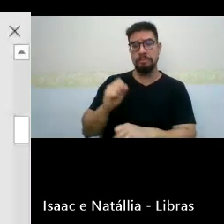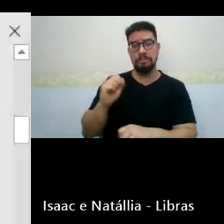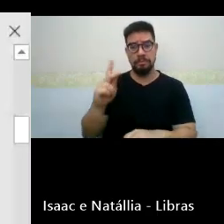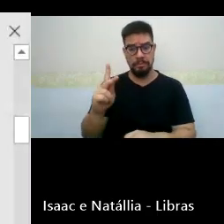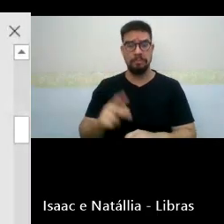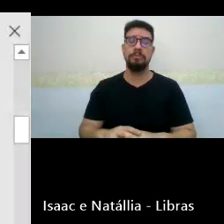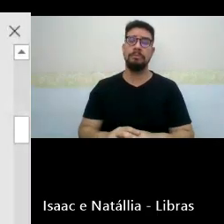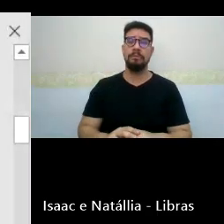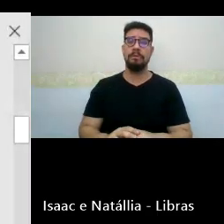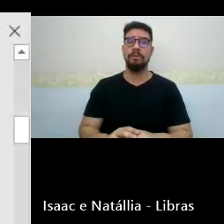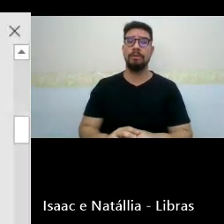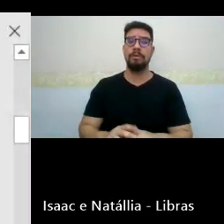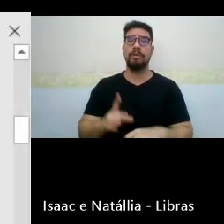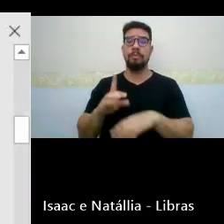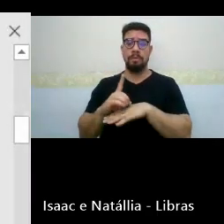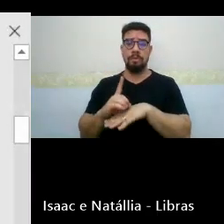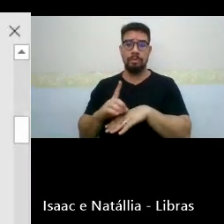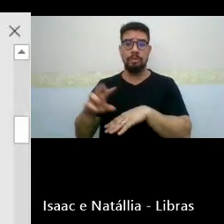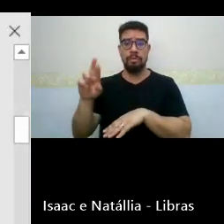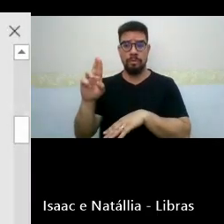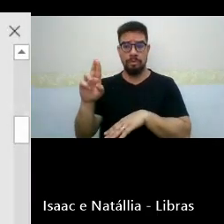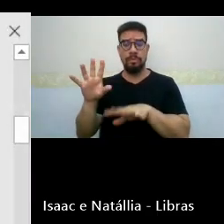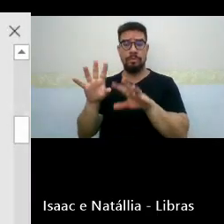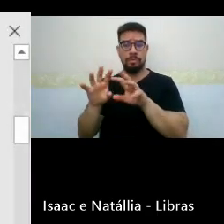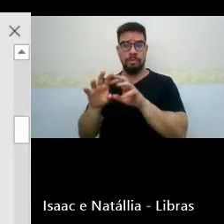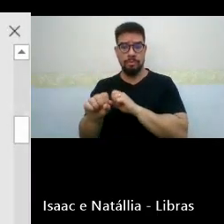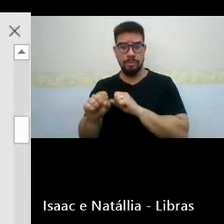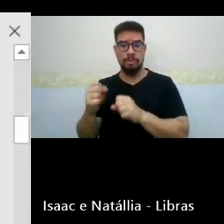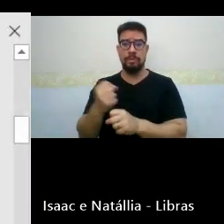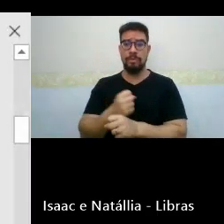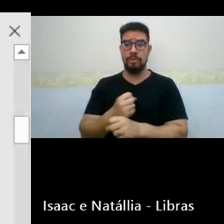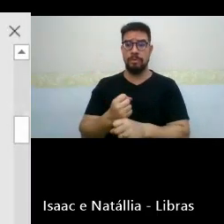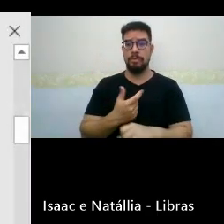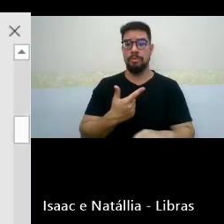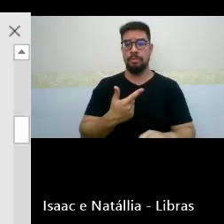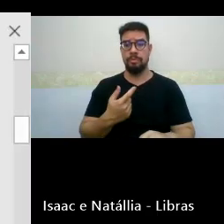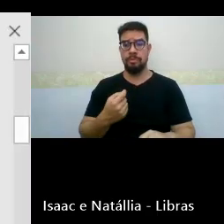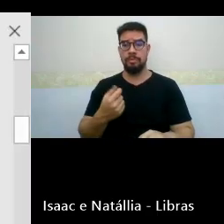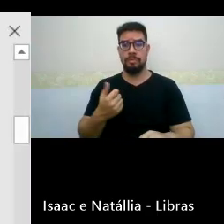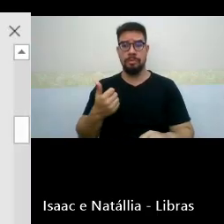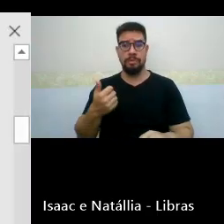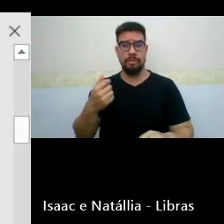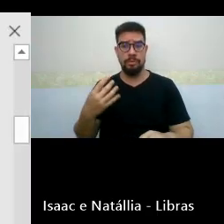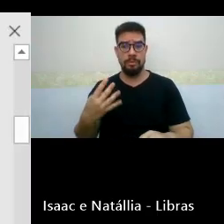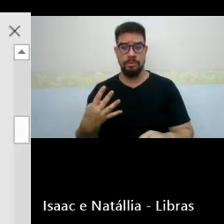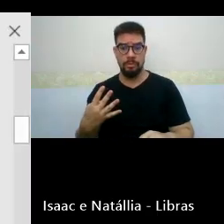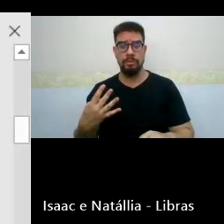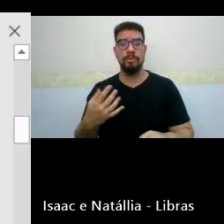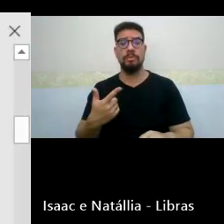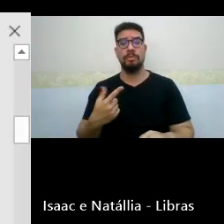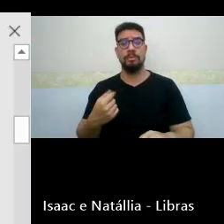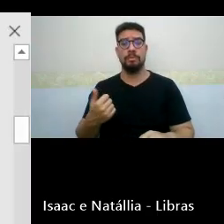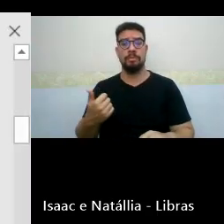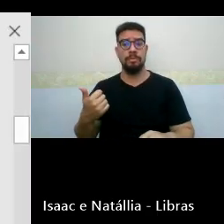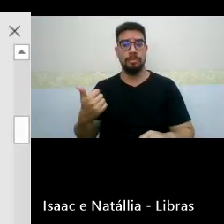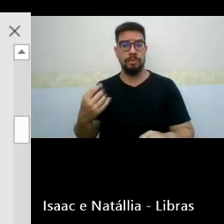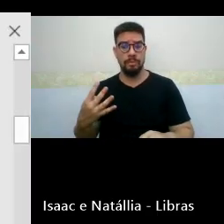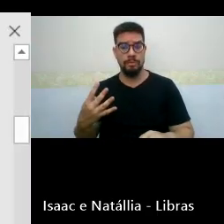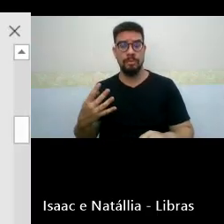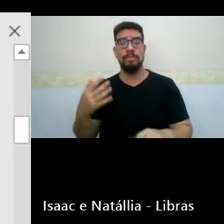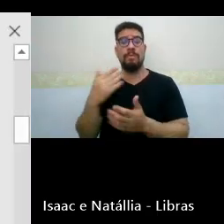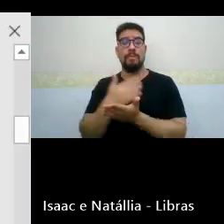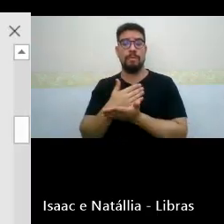em 2014. Em 2014, estavam acontecendo as primeiras defesas